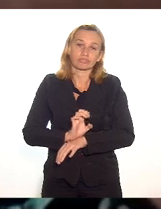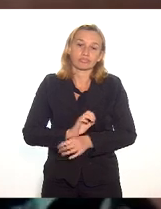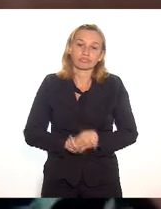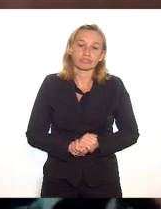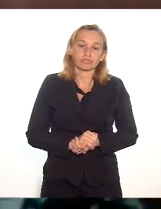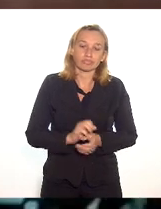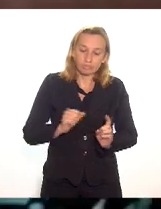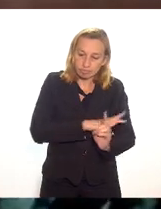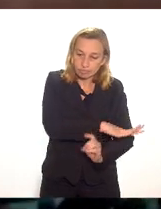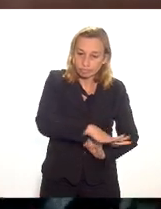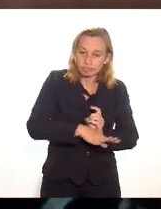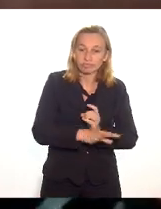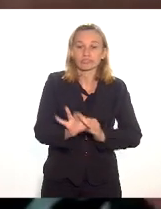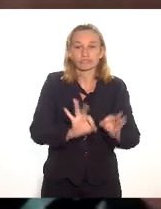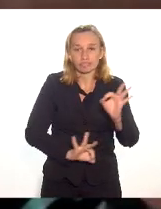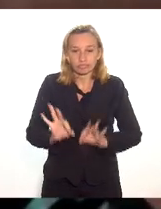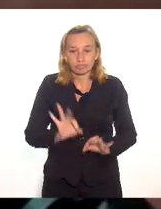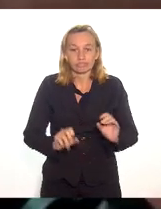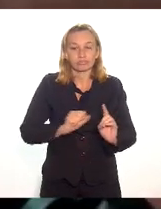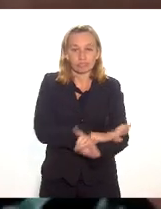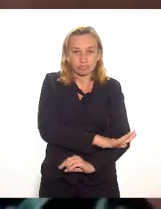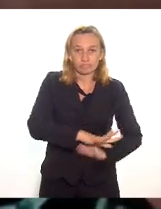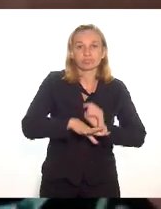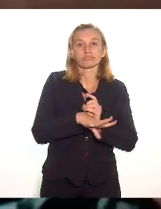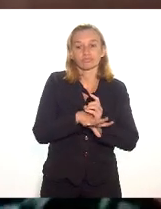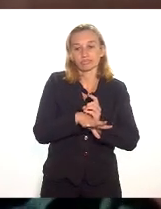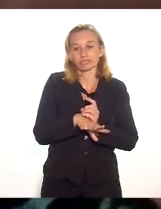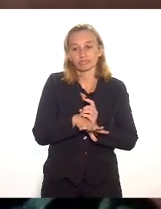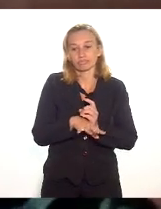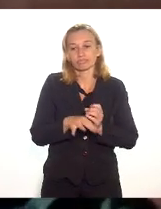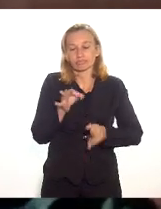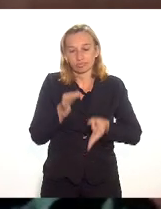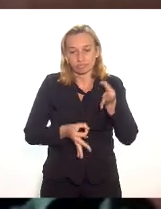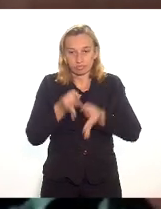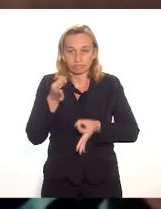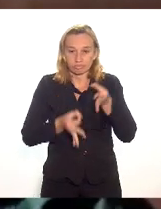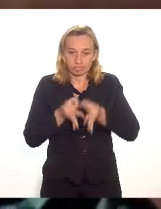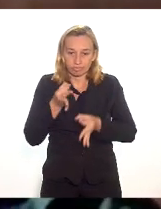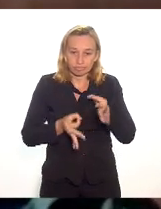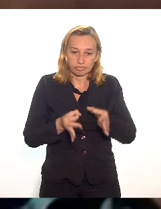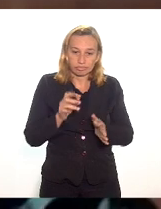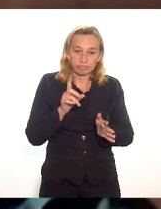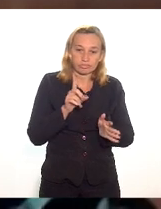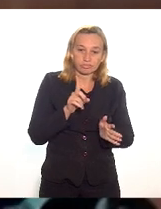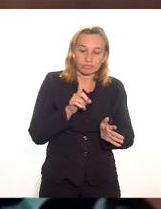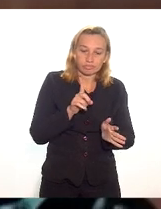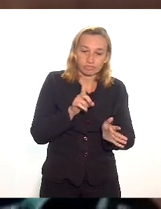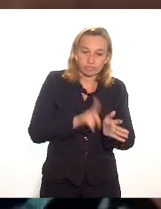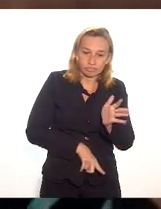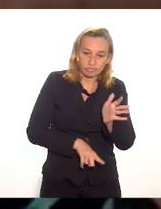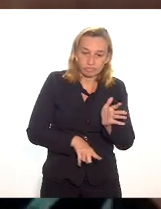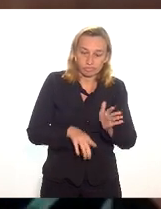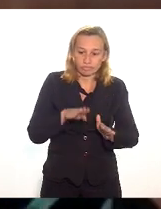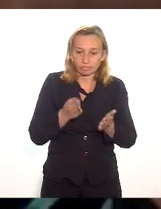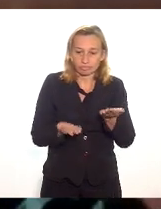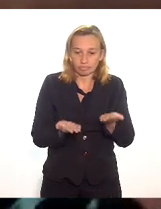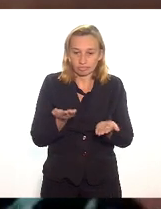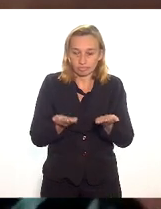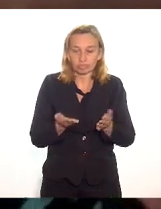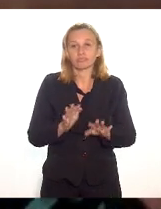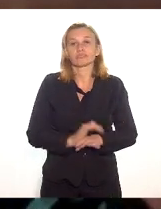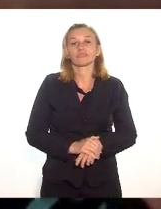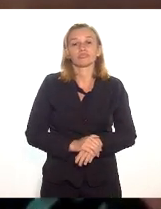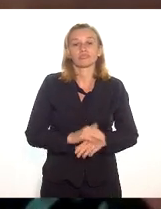uma sociedade, um projeto de sociedade que seja mais justo, menos desigual e que avance na defesa